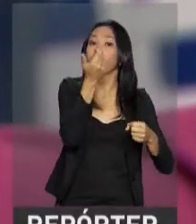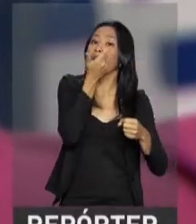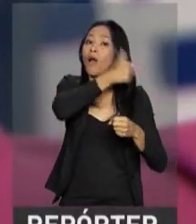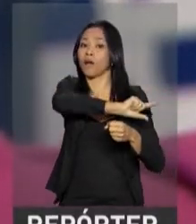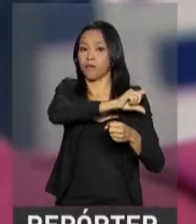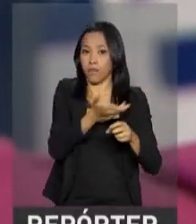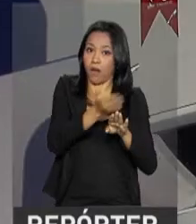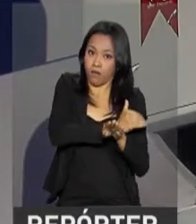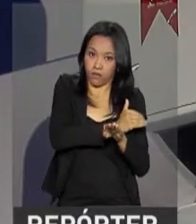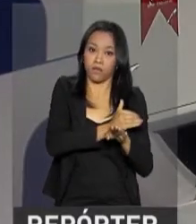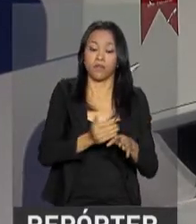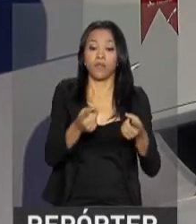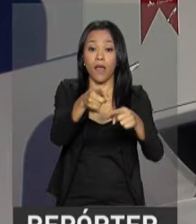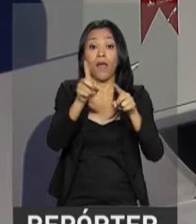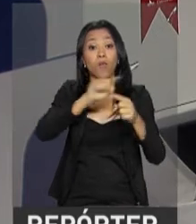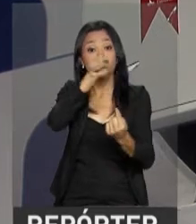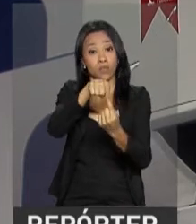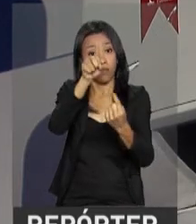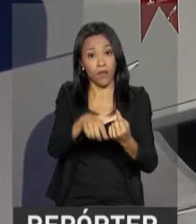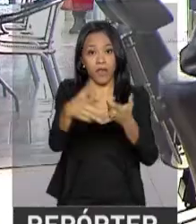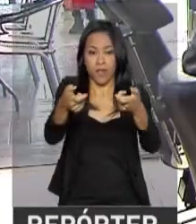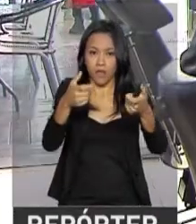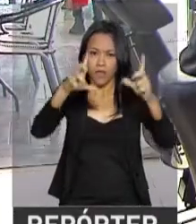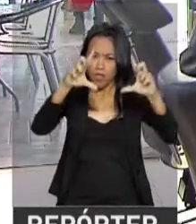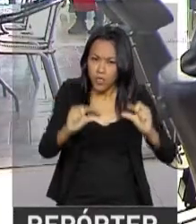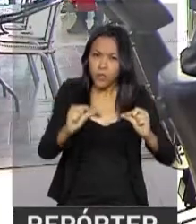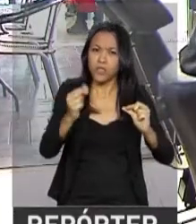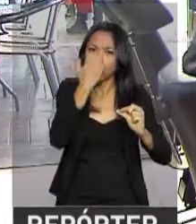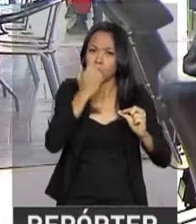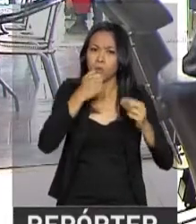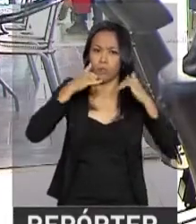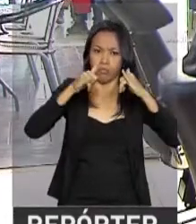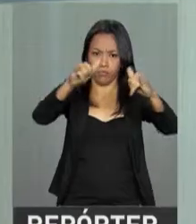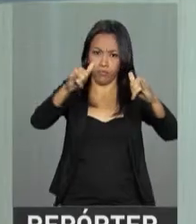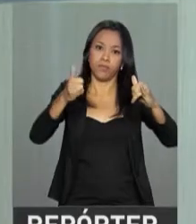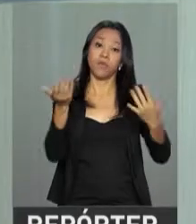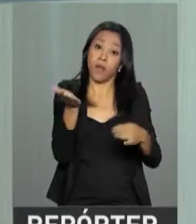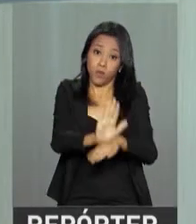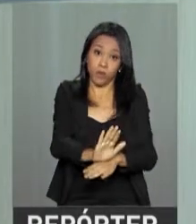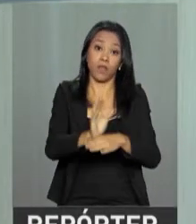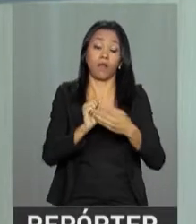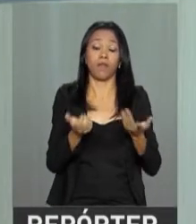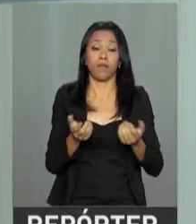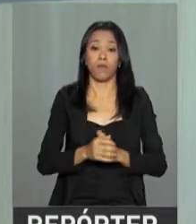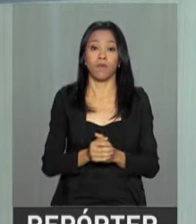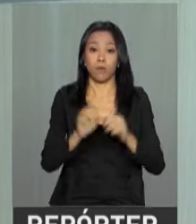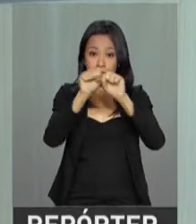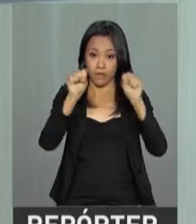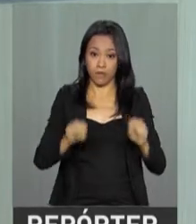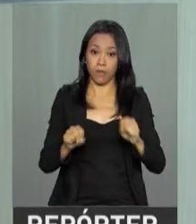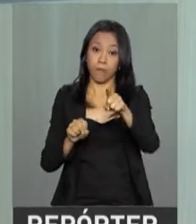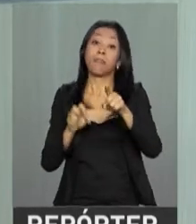para os consumidores reduzirem o gasto com energia elétrica o que também favorece o sistema se você dilui a